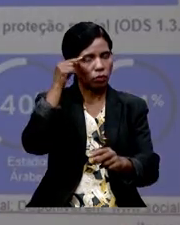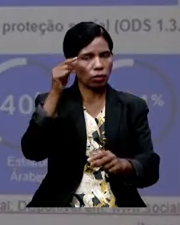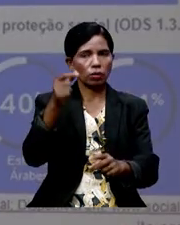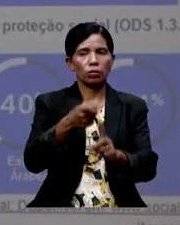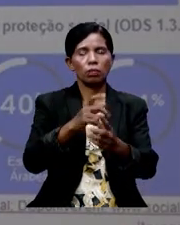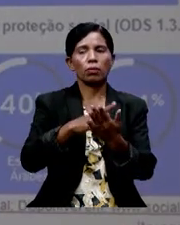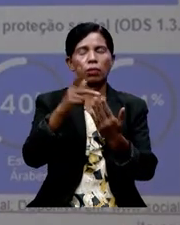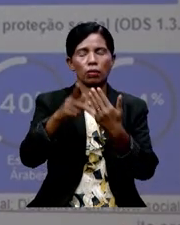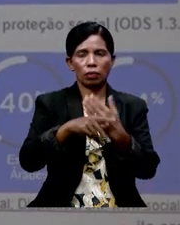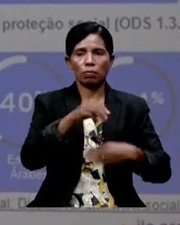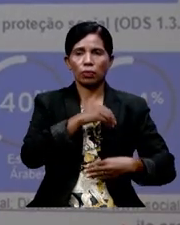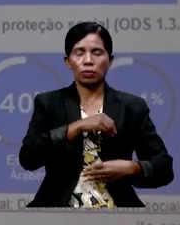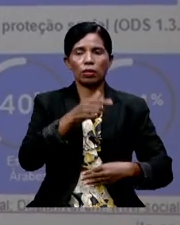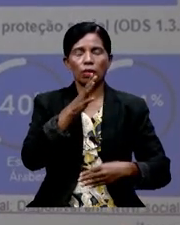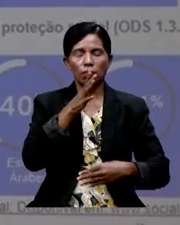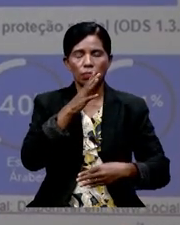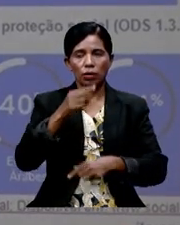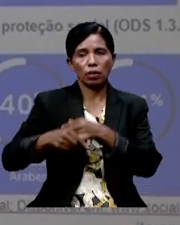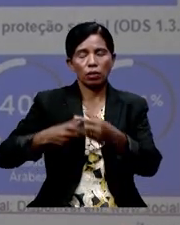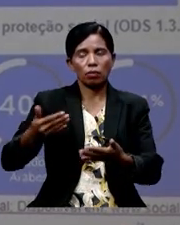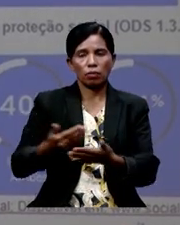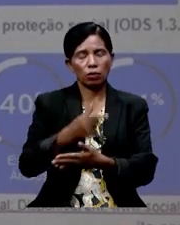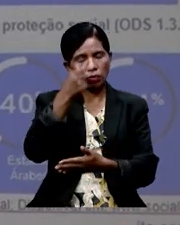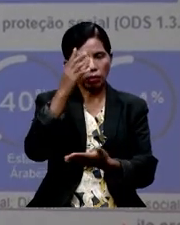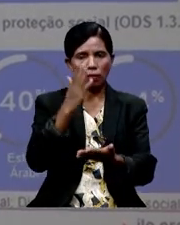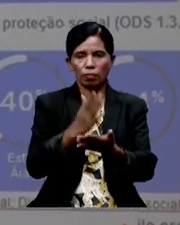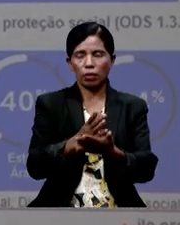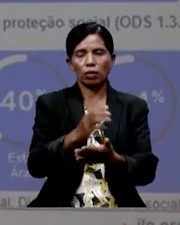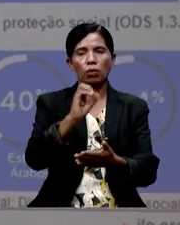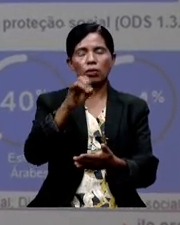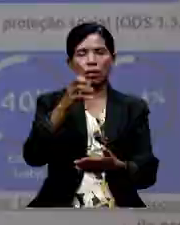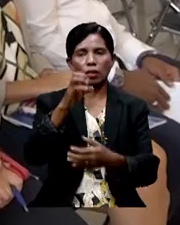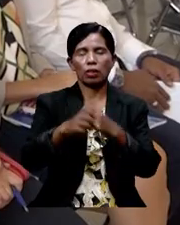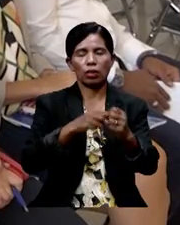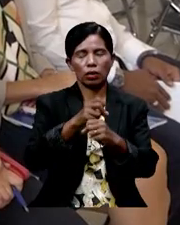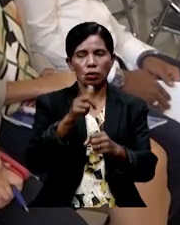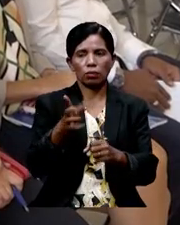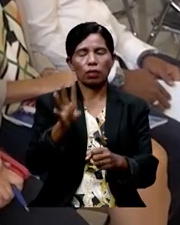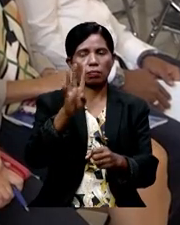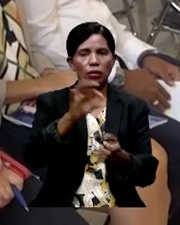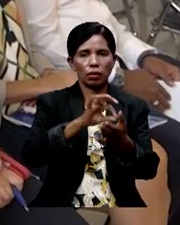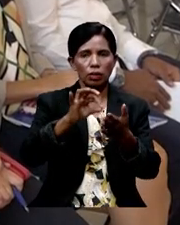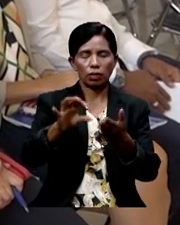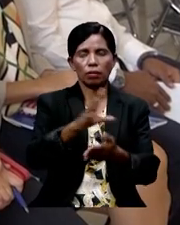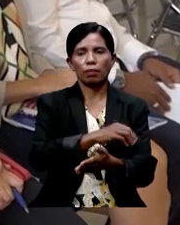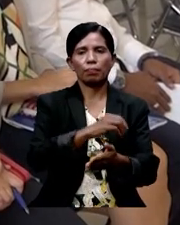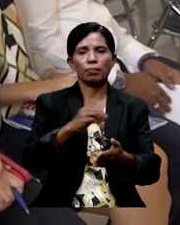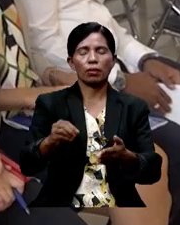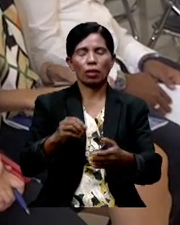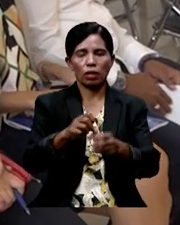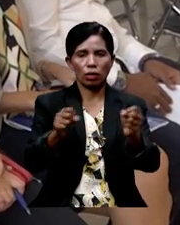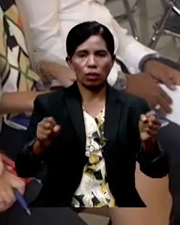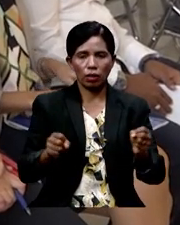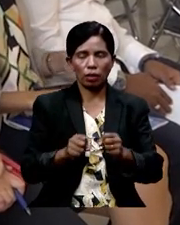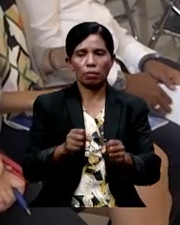da Mãe, Geração Fong, Nebel Governo exclui e Orçamento Geral Estado, Riuroron Resinghat, resista diminuição ba subnutrição